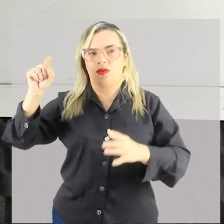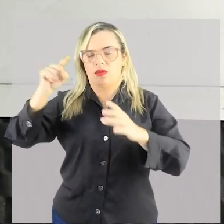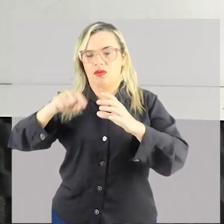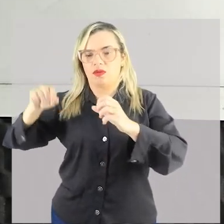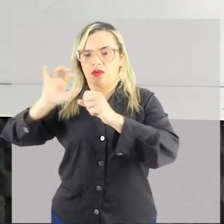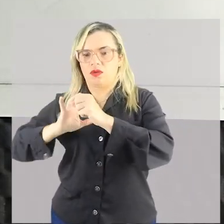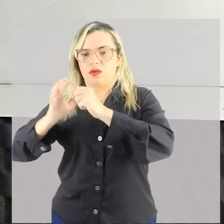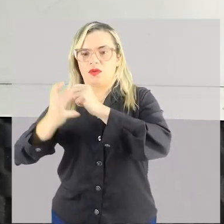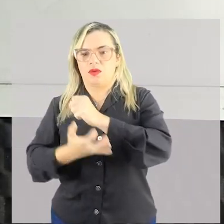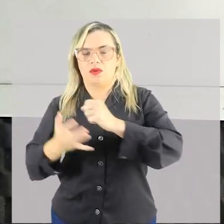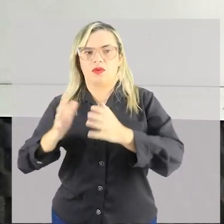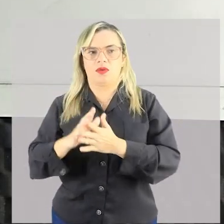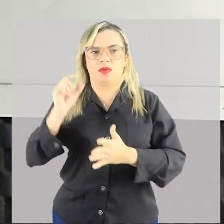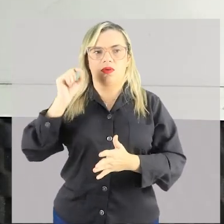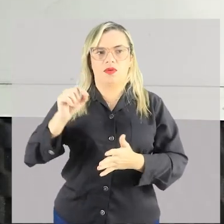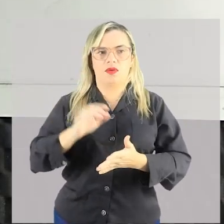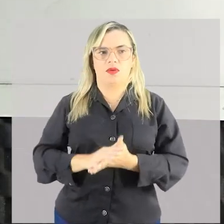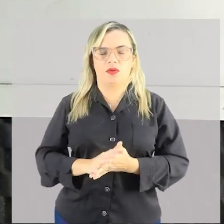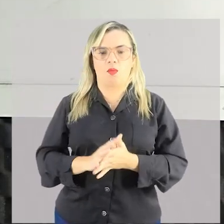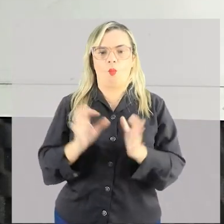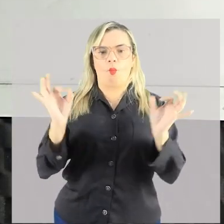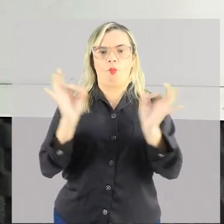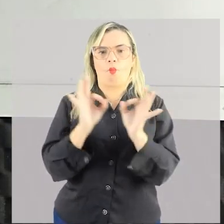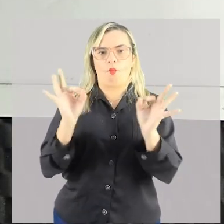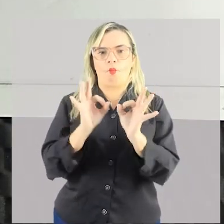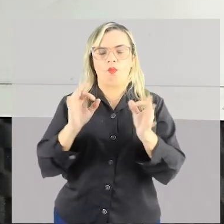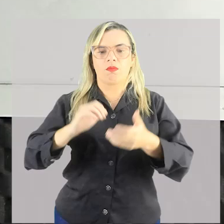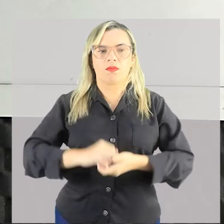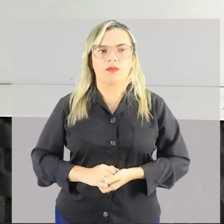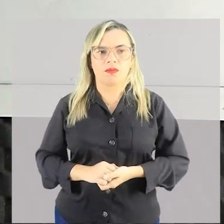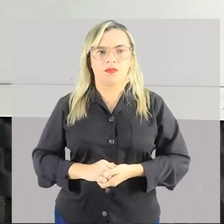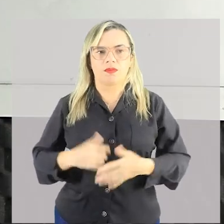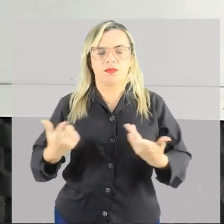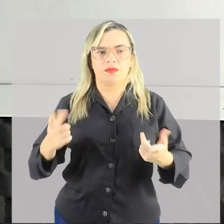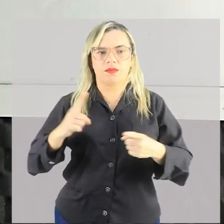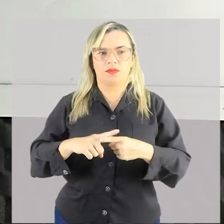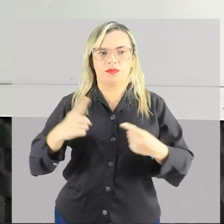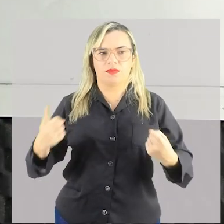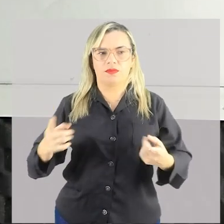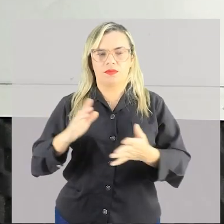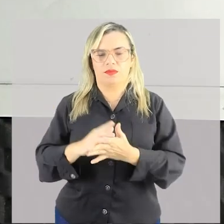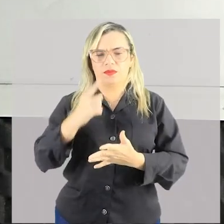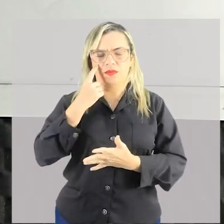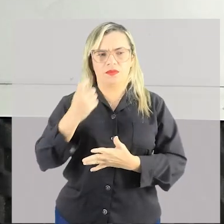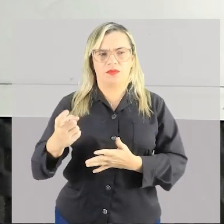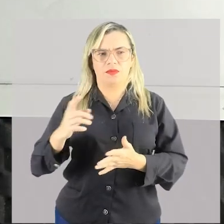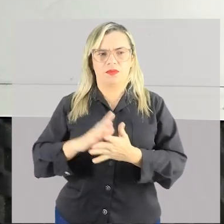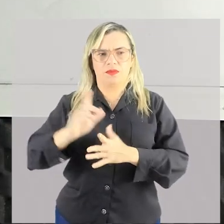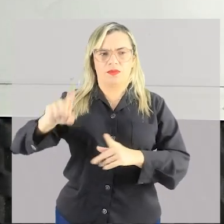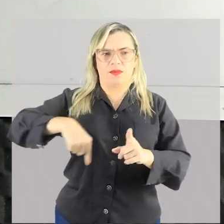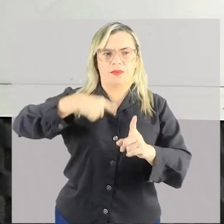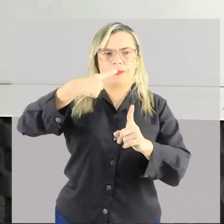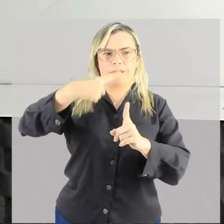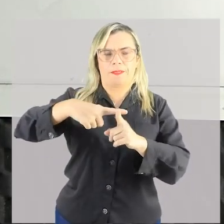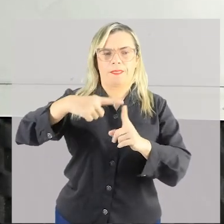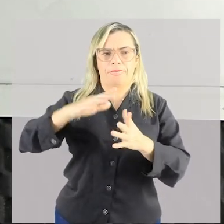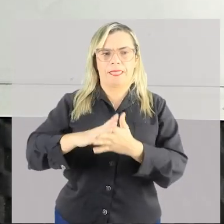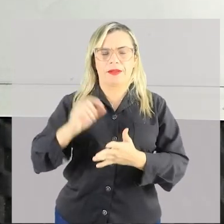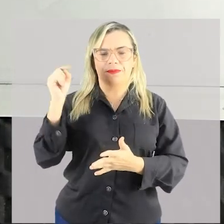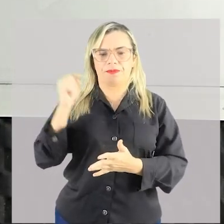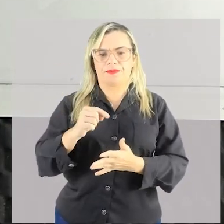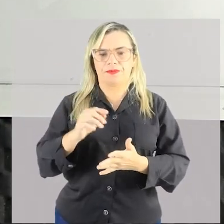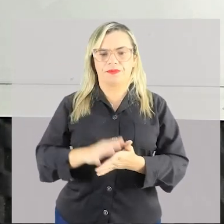covid né e nenhum Professor mas isso aqui tá interessante se você somar